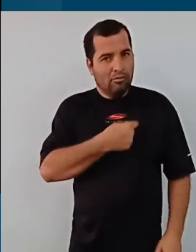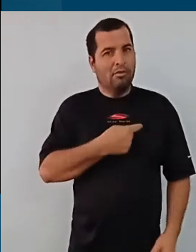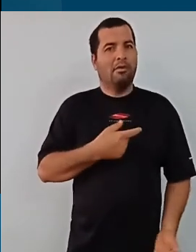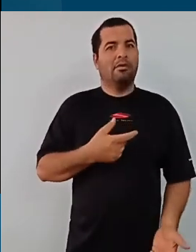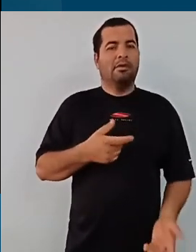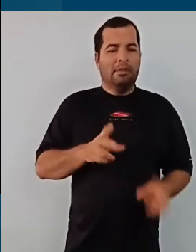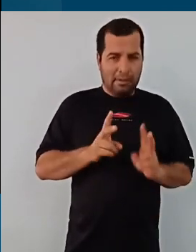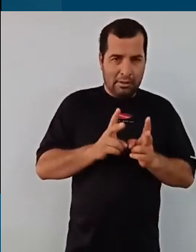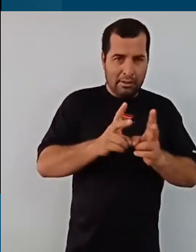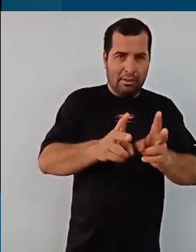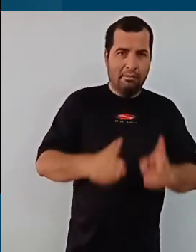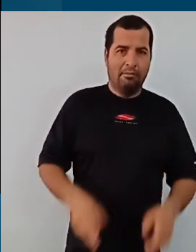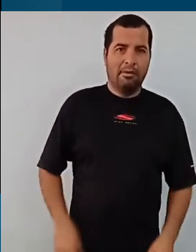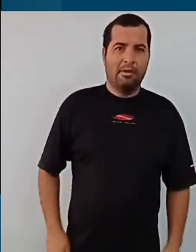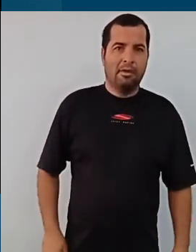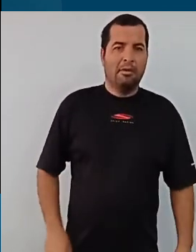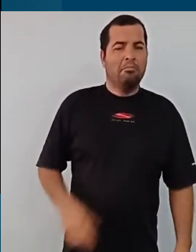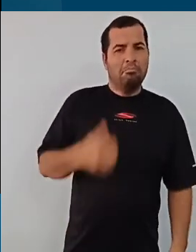desde o Dewey,